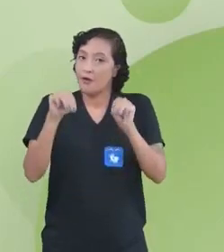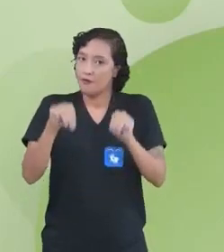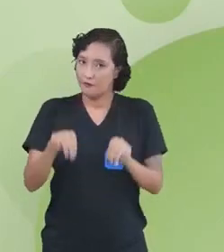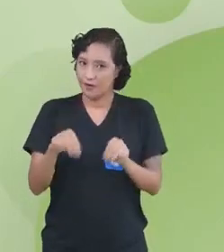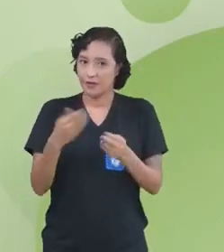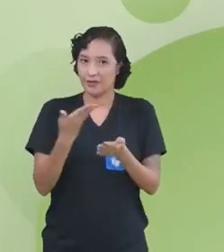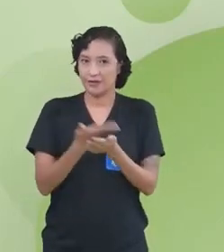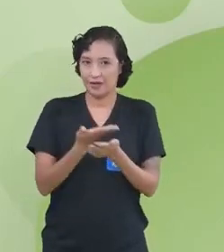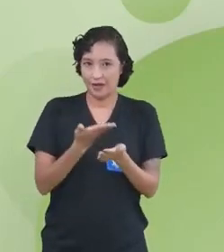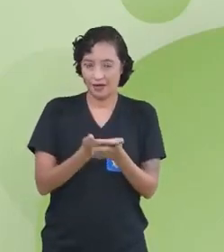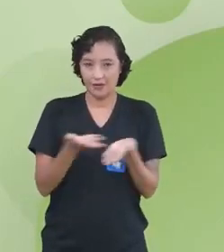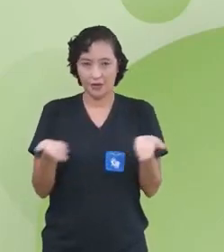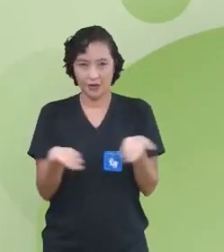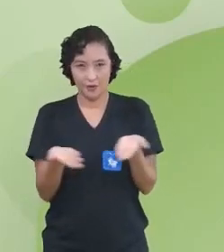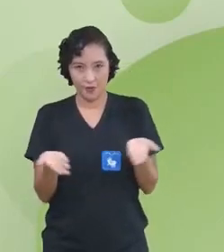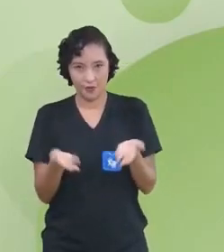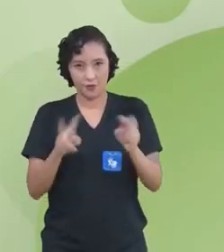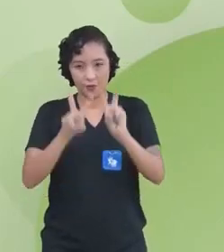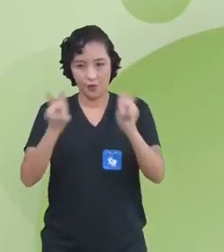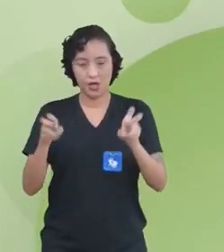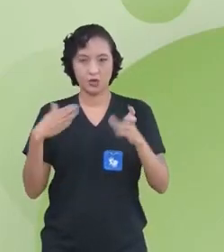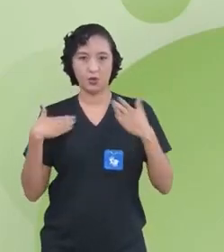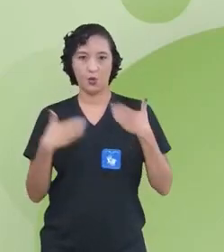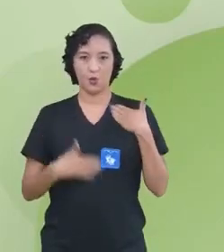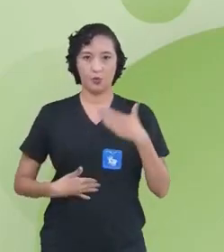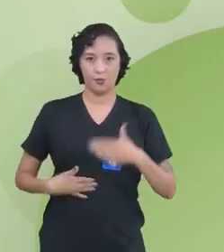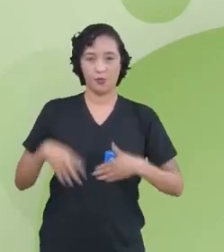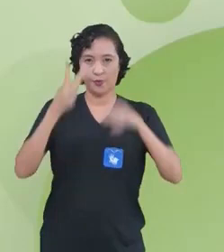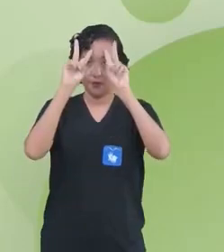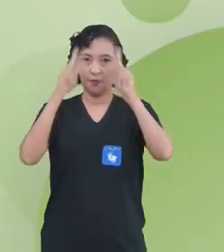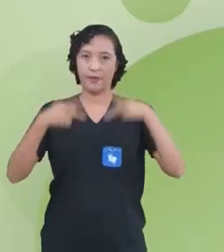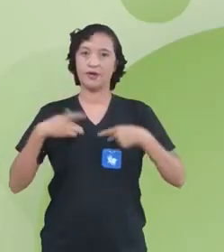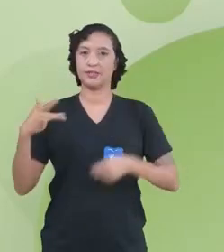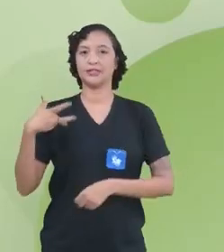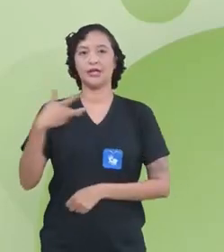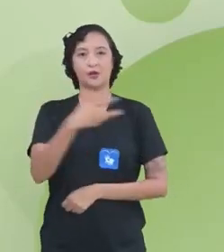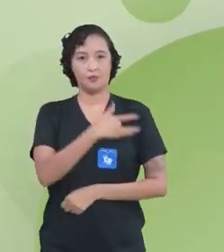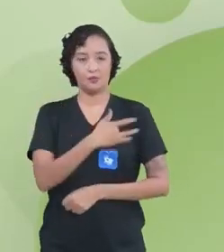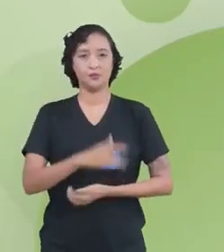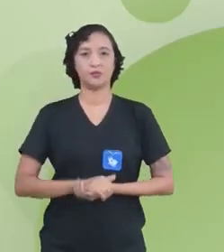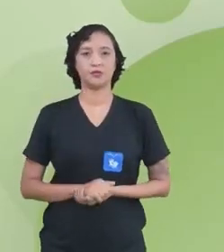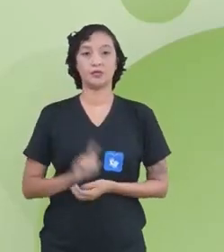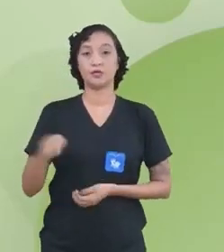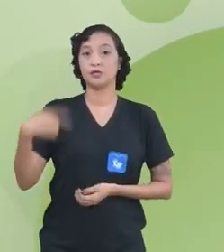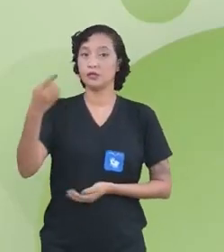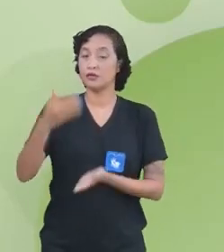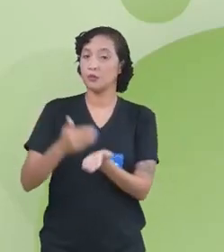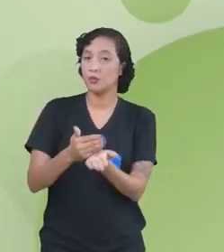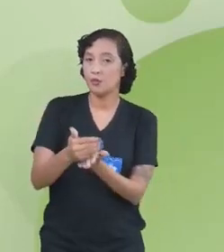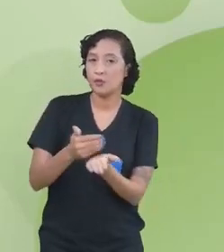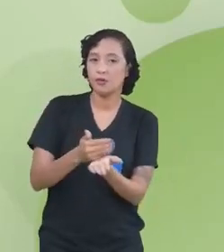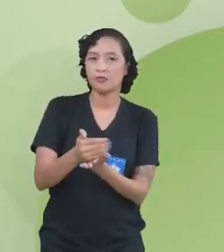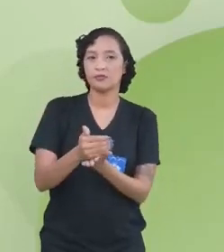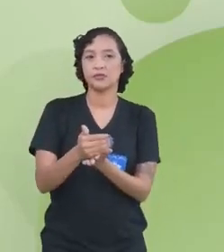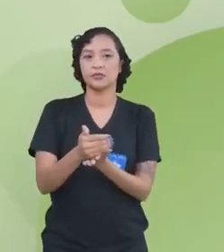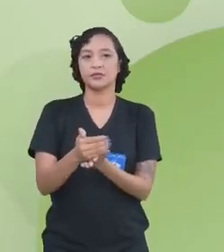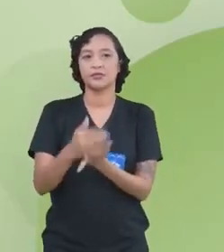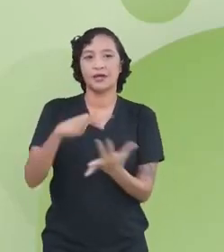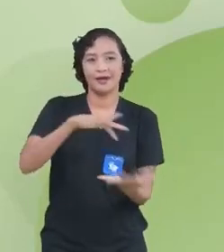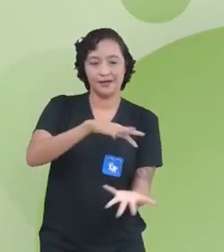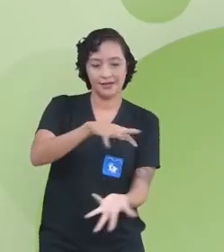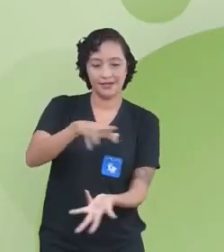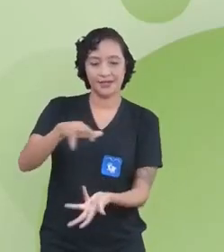momento com o eixo Corpo Humano e Saúde e vamos entrar para estudar agora a Terra